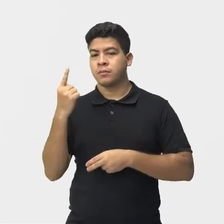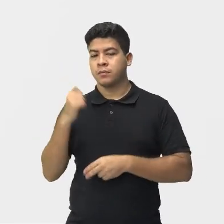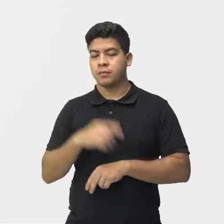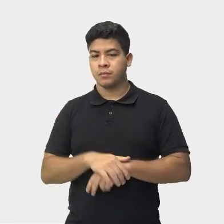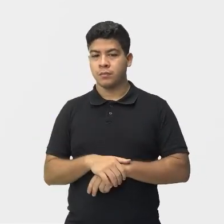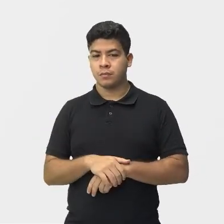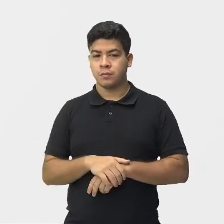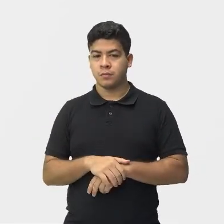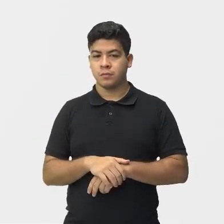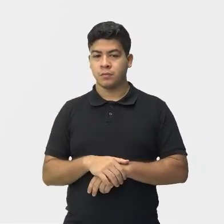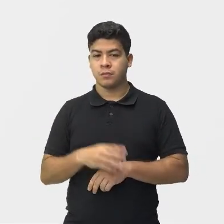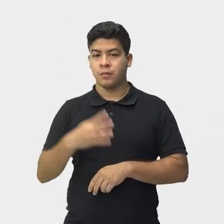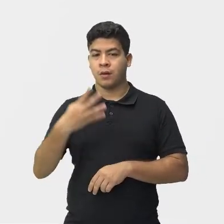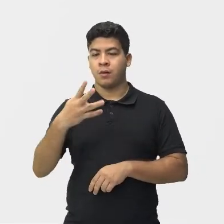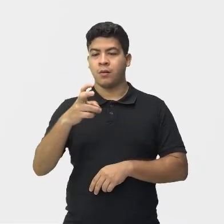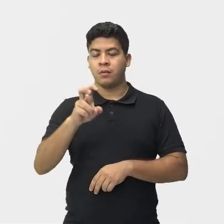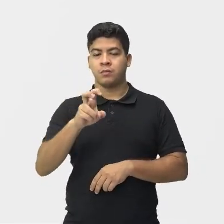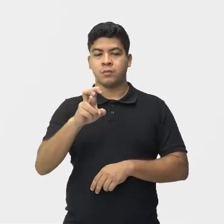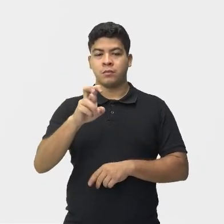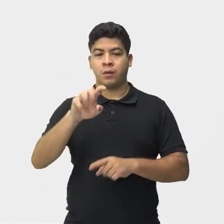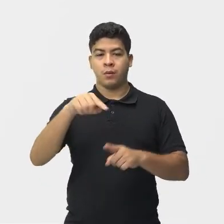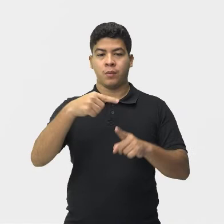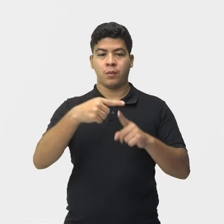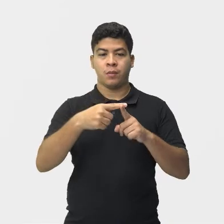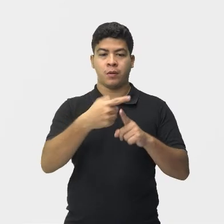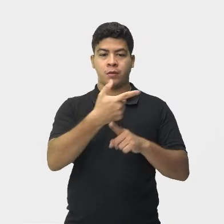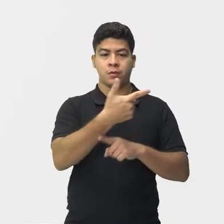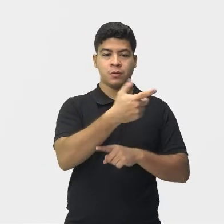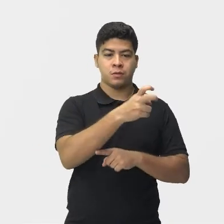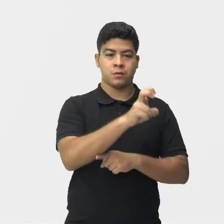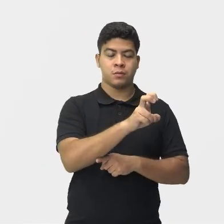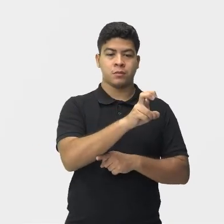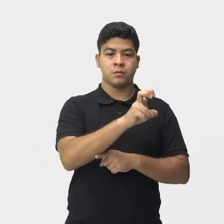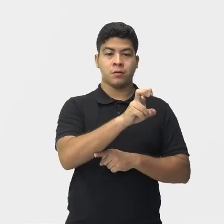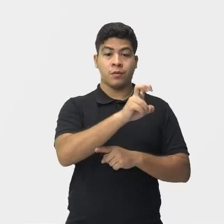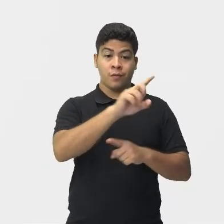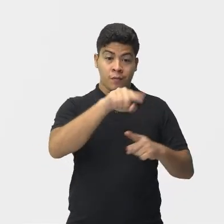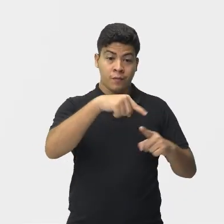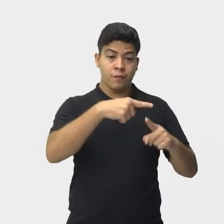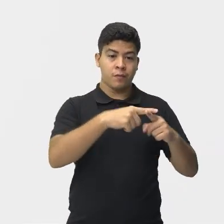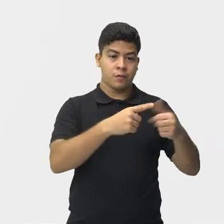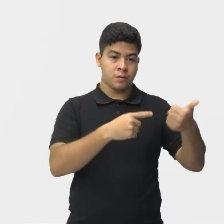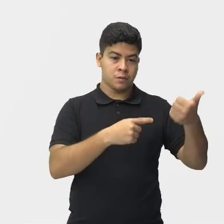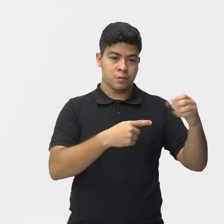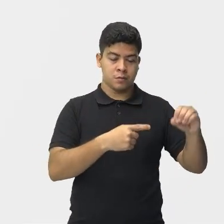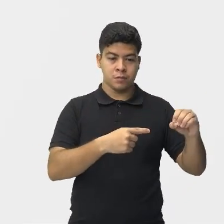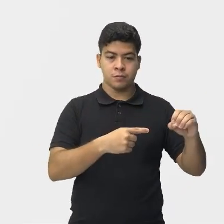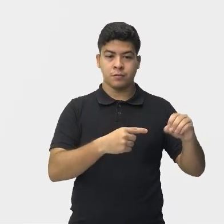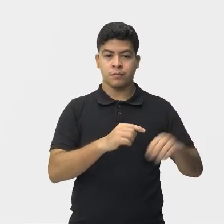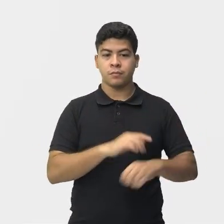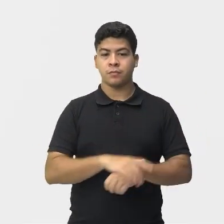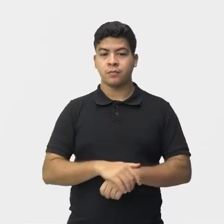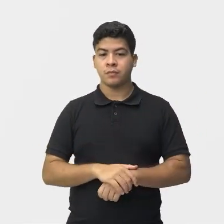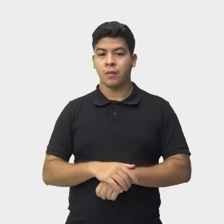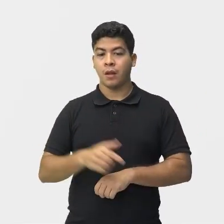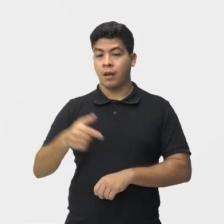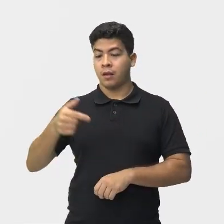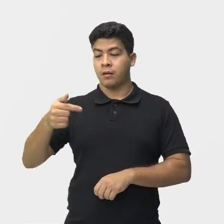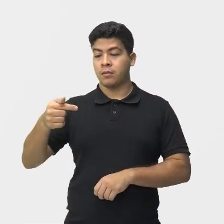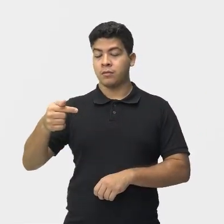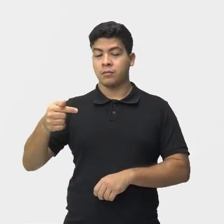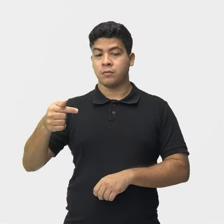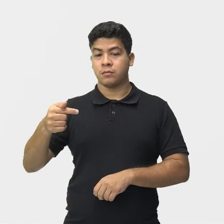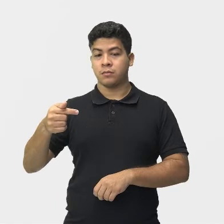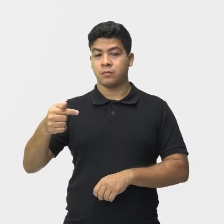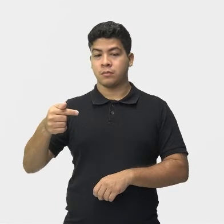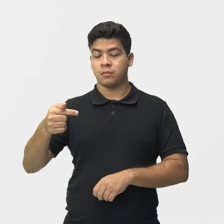maior 45, base menor 25. A altura do trapézio é a variação do tempo, aqui é a altura,